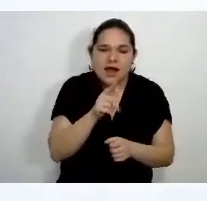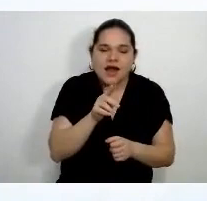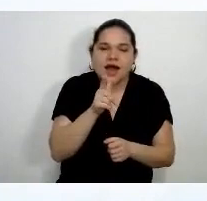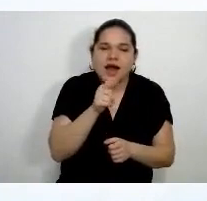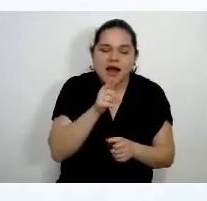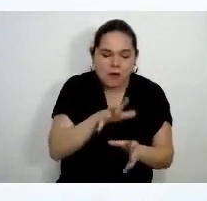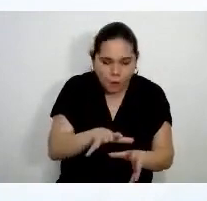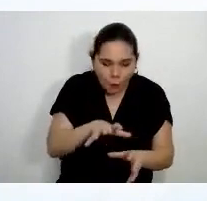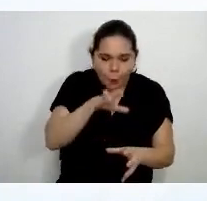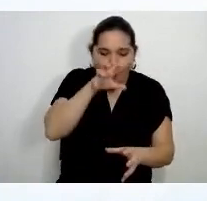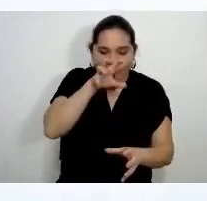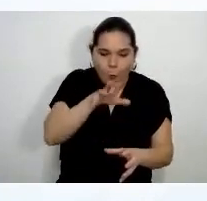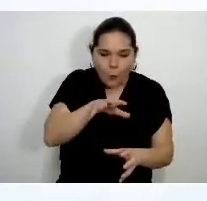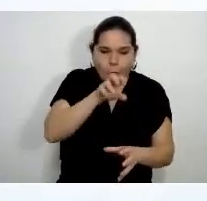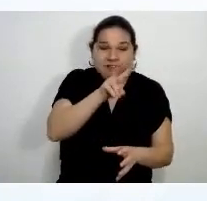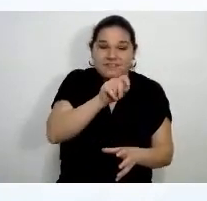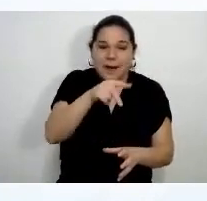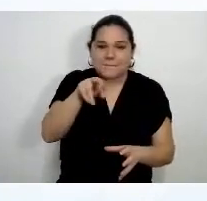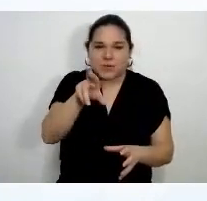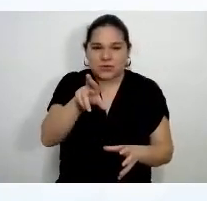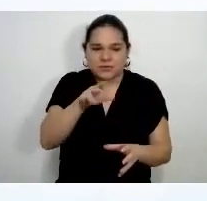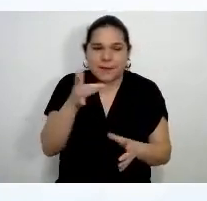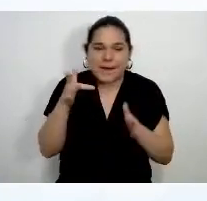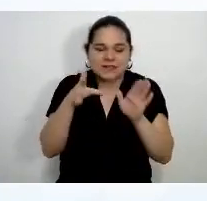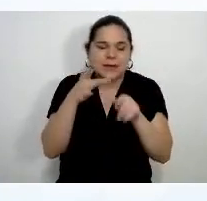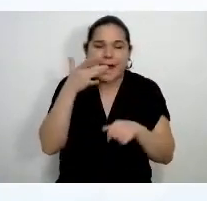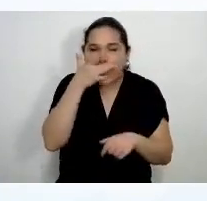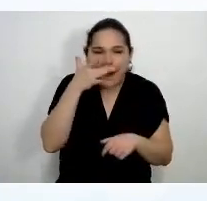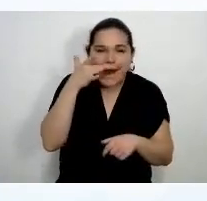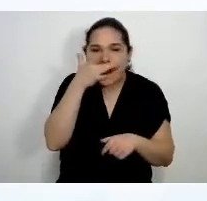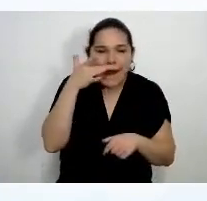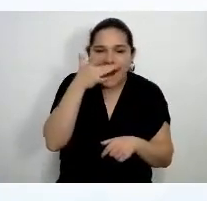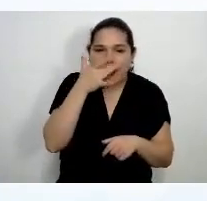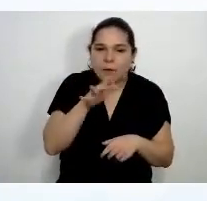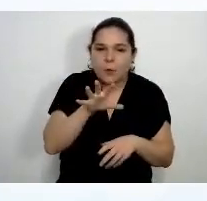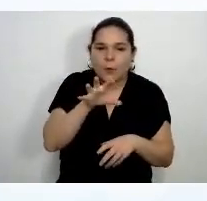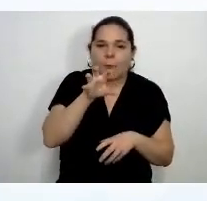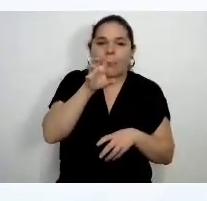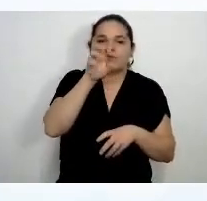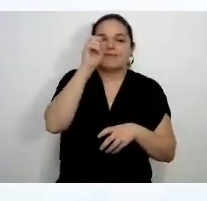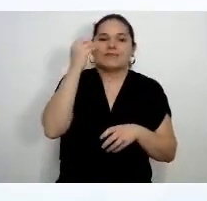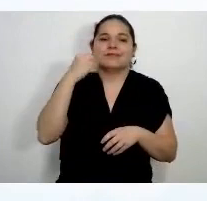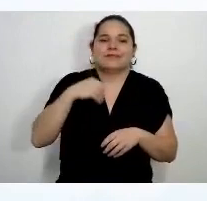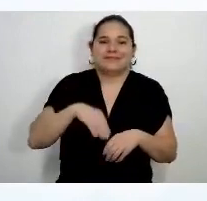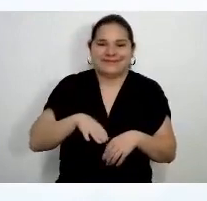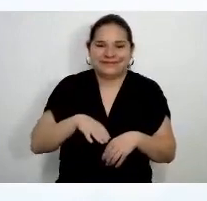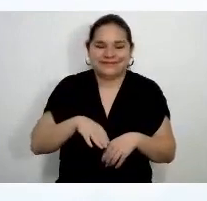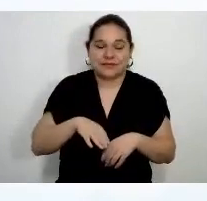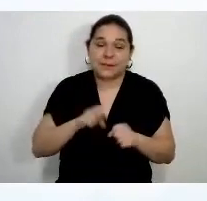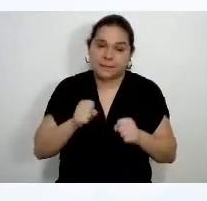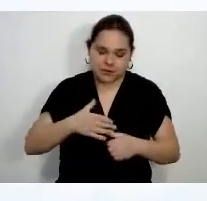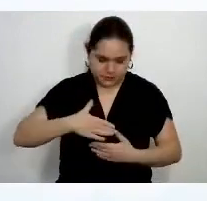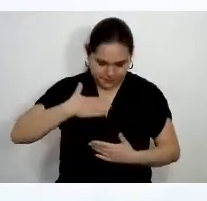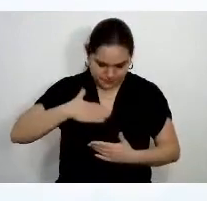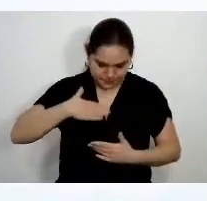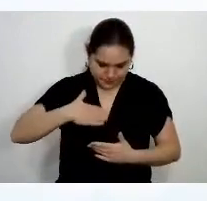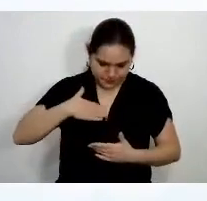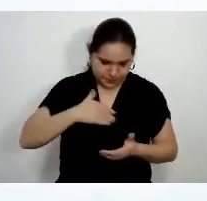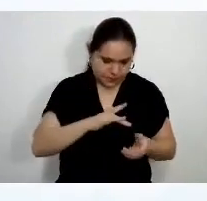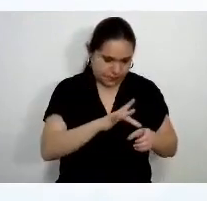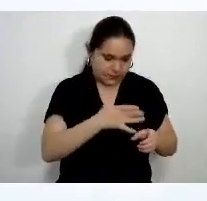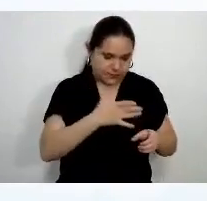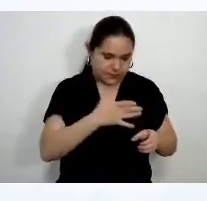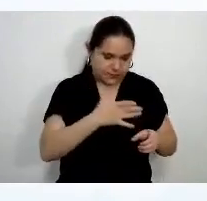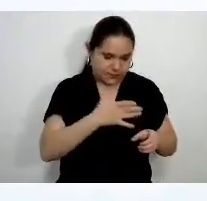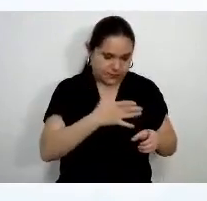Quando você esfrega, ele sai um vapor. É um Vapor Rub, né? Então, você pode esfregar no peito, ou você já pode comprar um